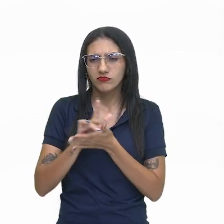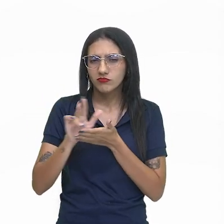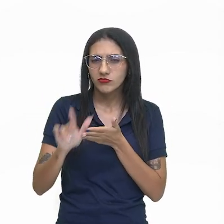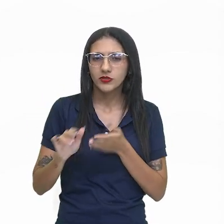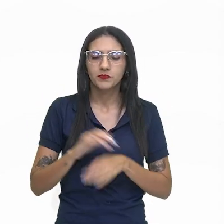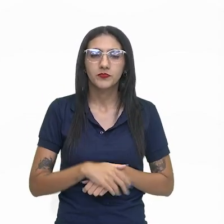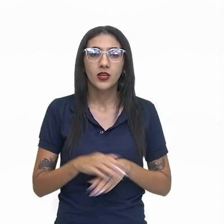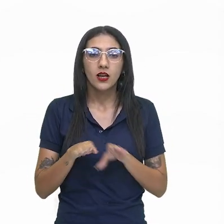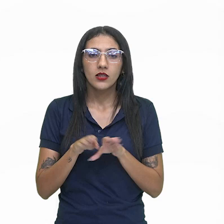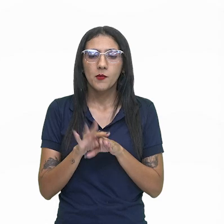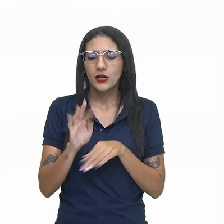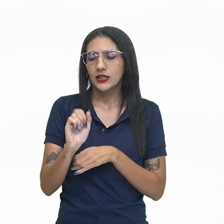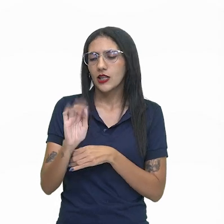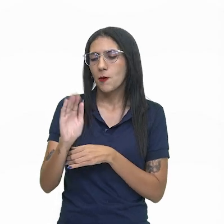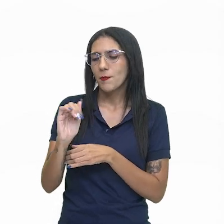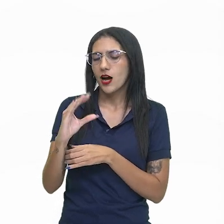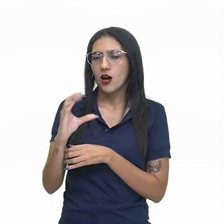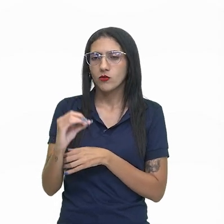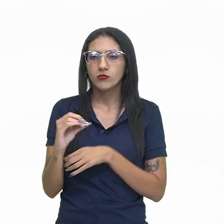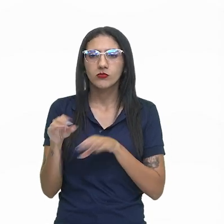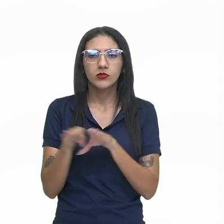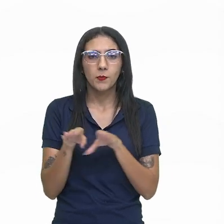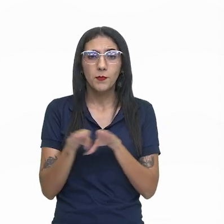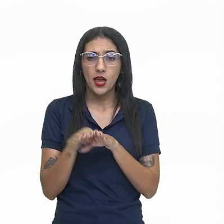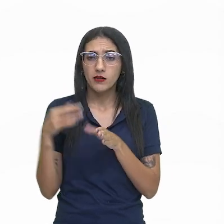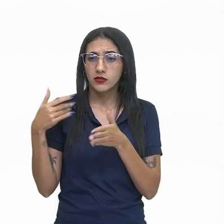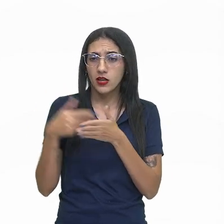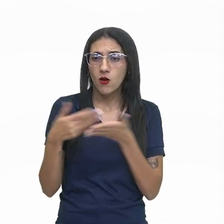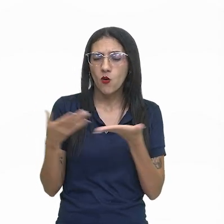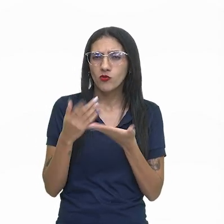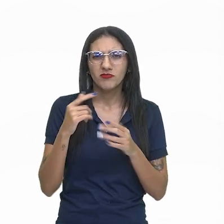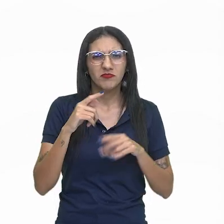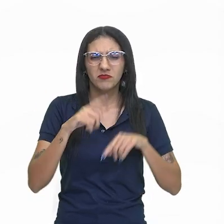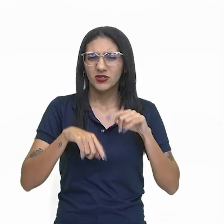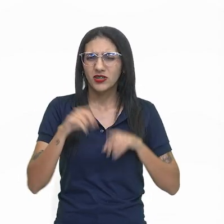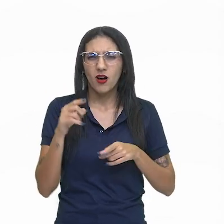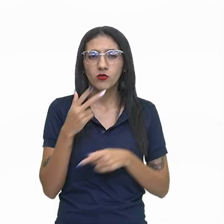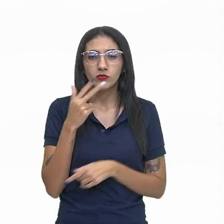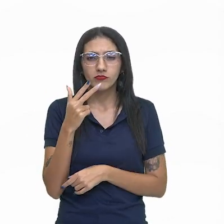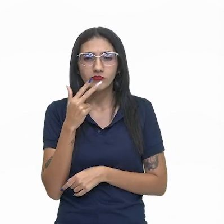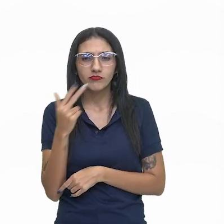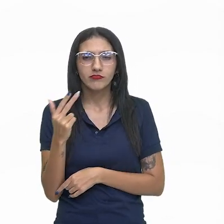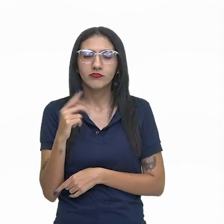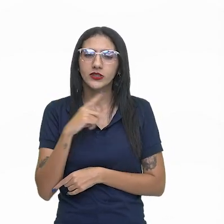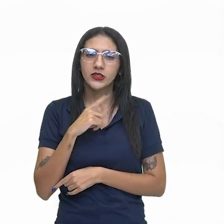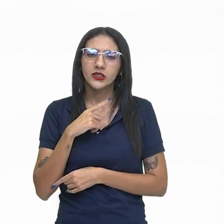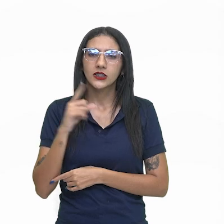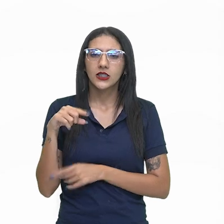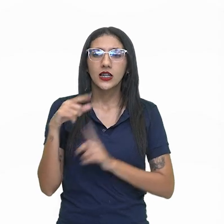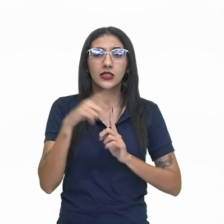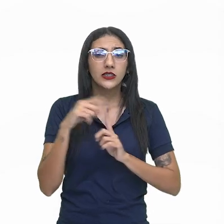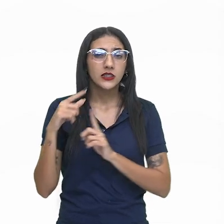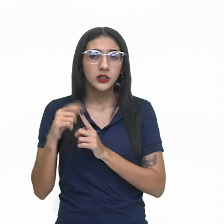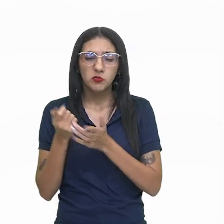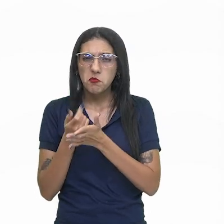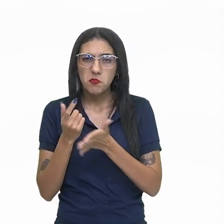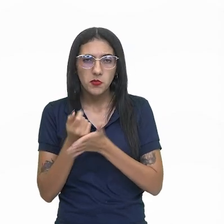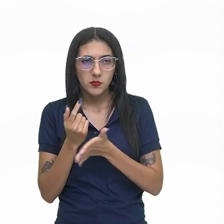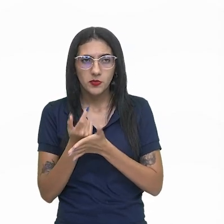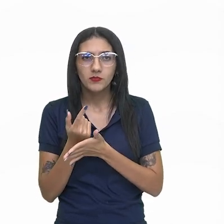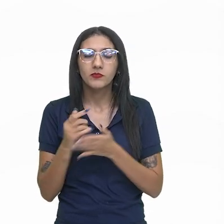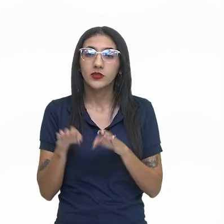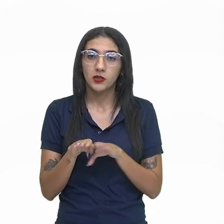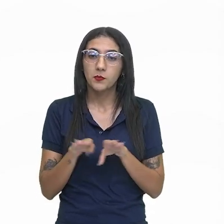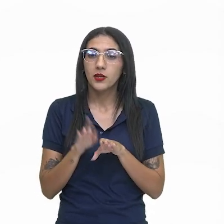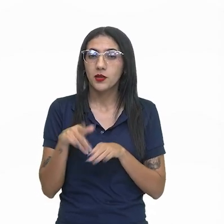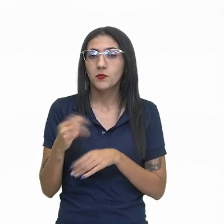O tabaco, né, também é bastante consumido, o tabaco hoje em dia, os cigarros, né, pessoas que têm esse tipo de consumo, né, também é